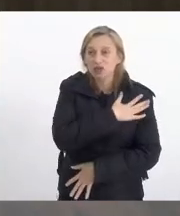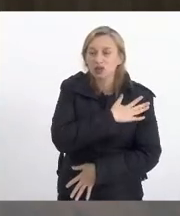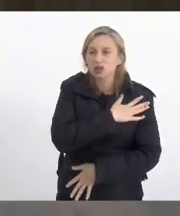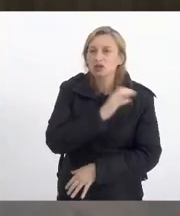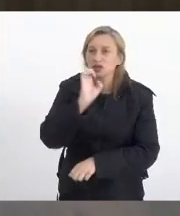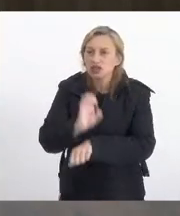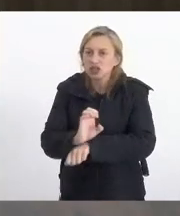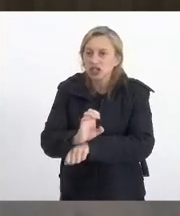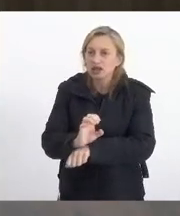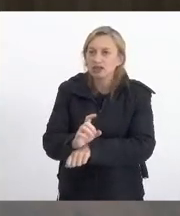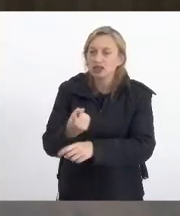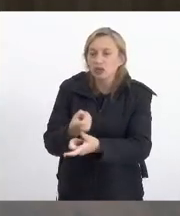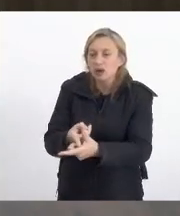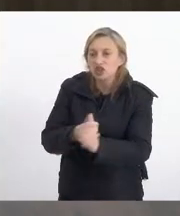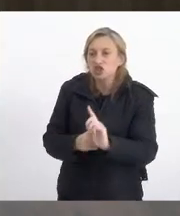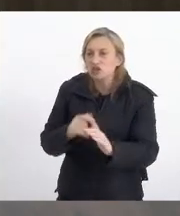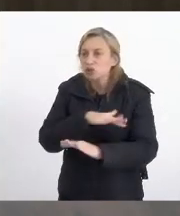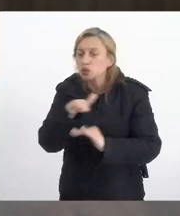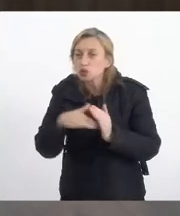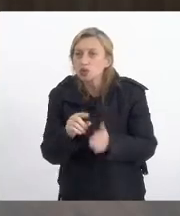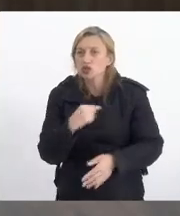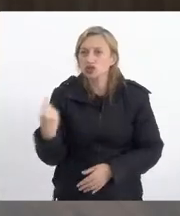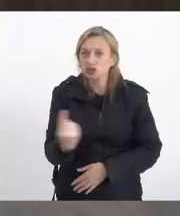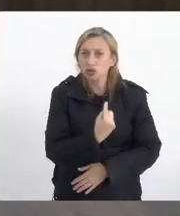eterna com nós, com todas nós.